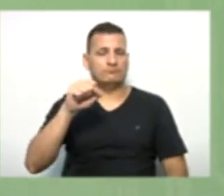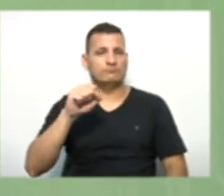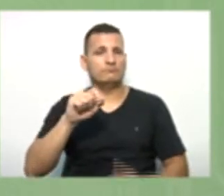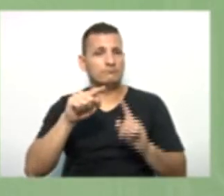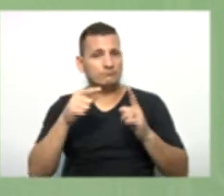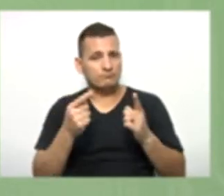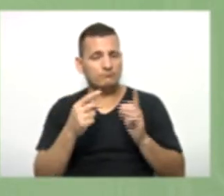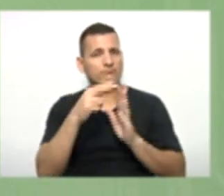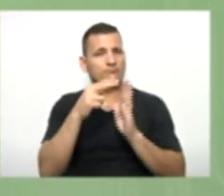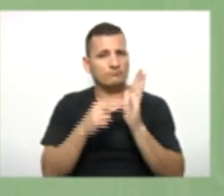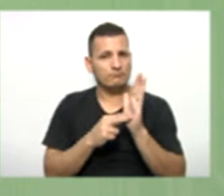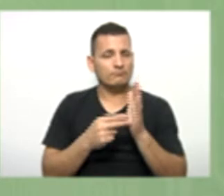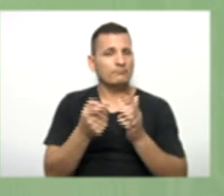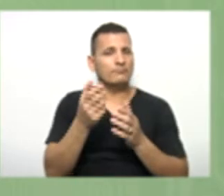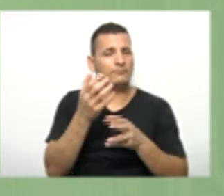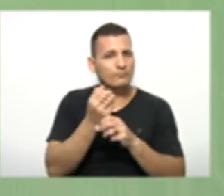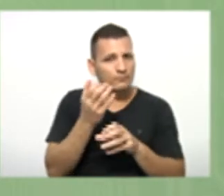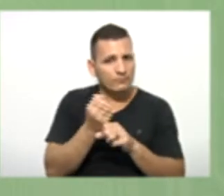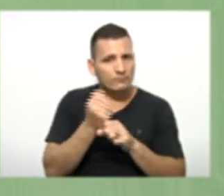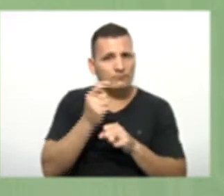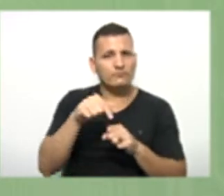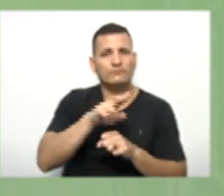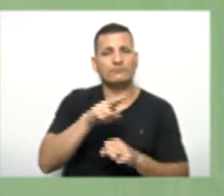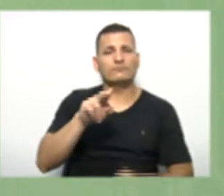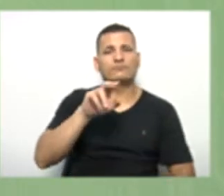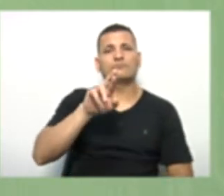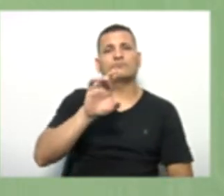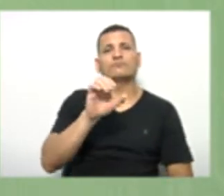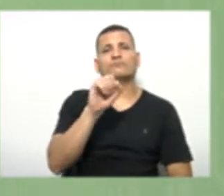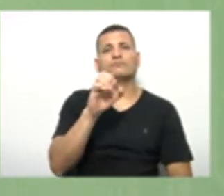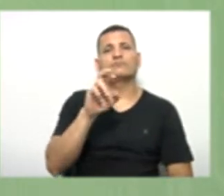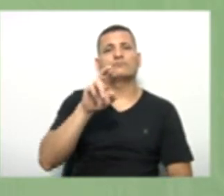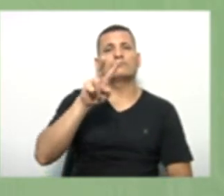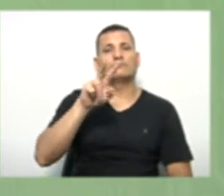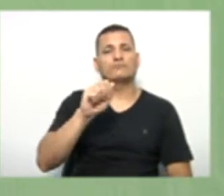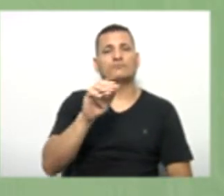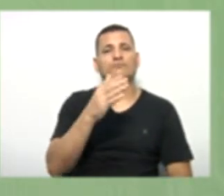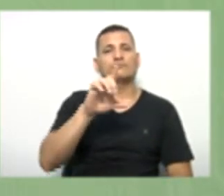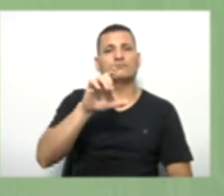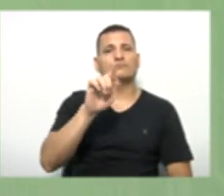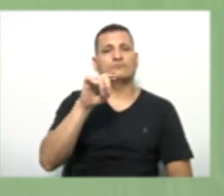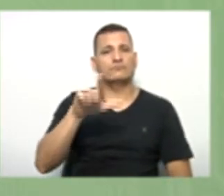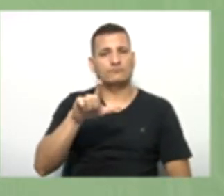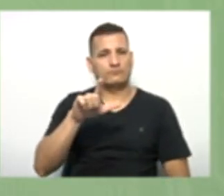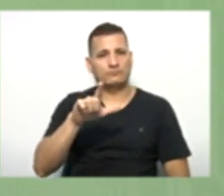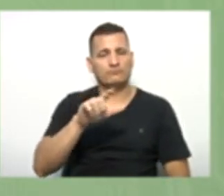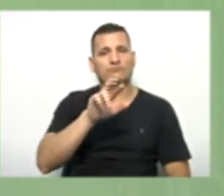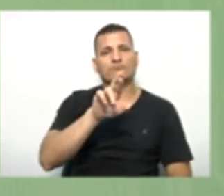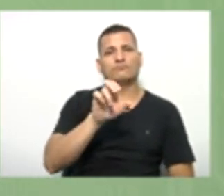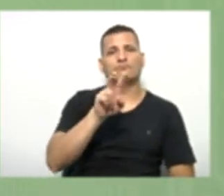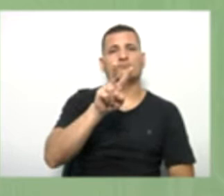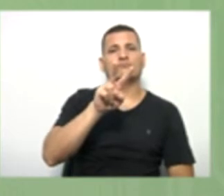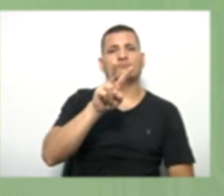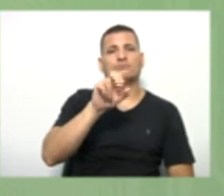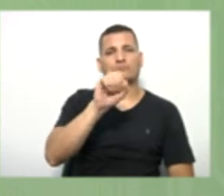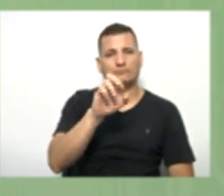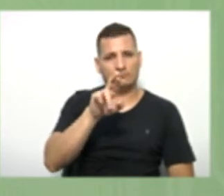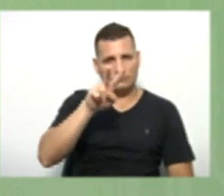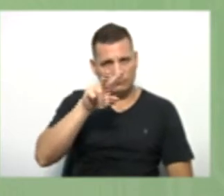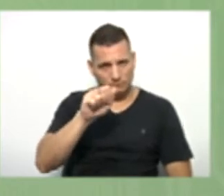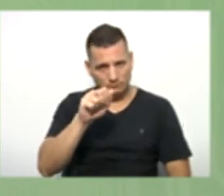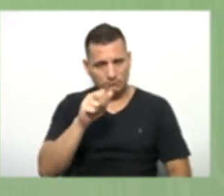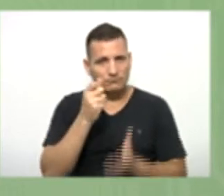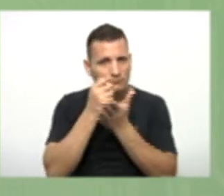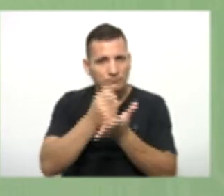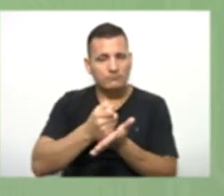normas de contabilidade recebe o nome de reserva legal e reserva de assistência técnica, educacional e